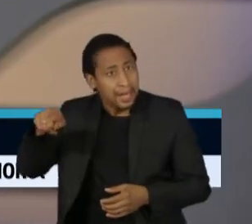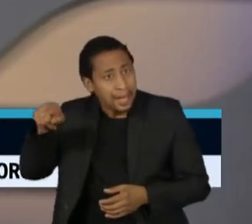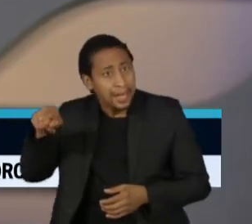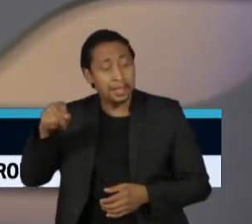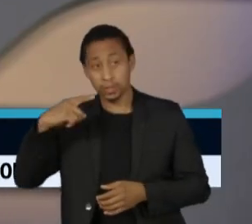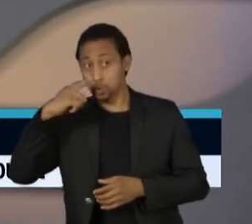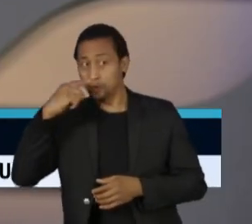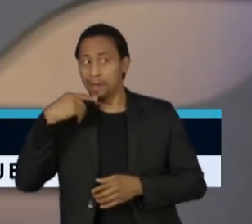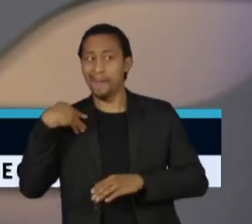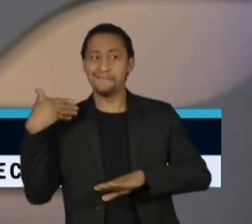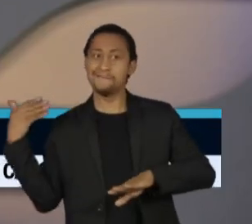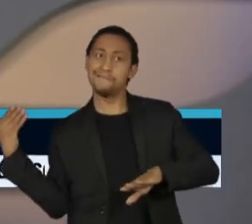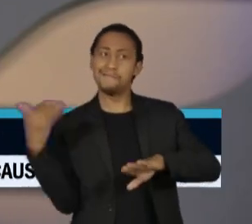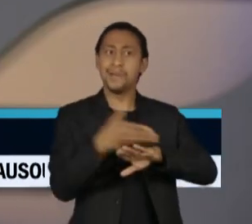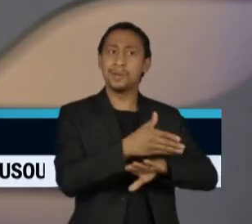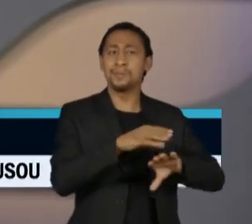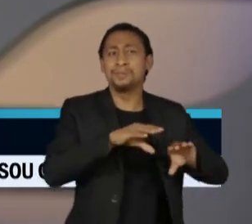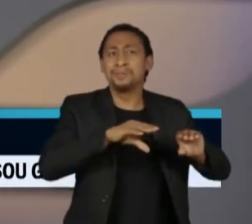nesse processo,